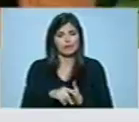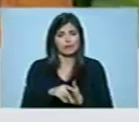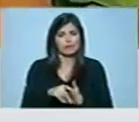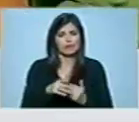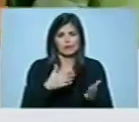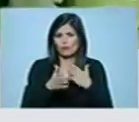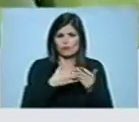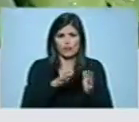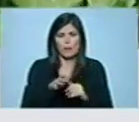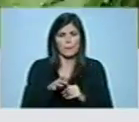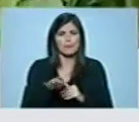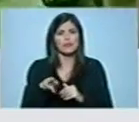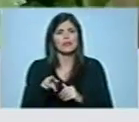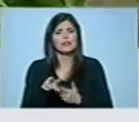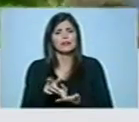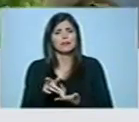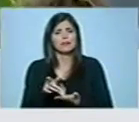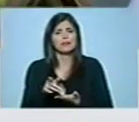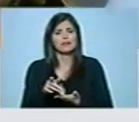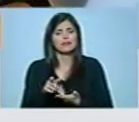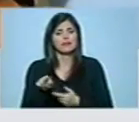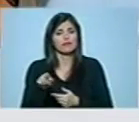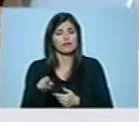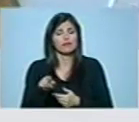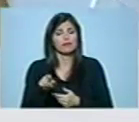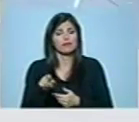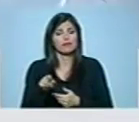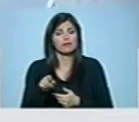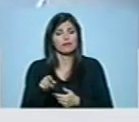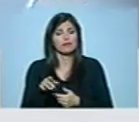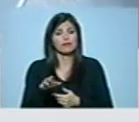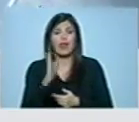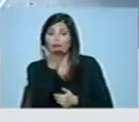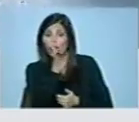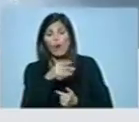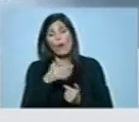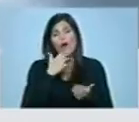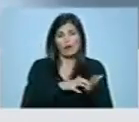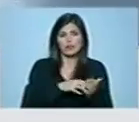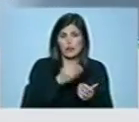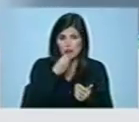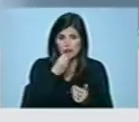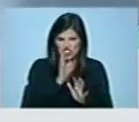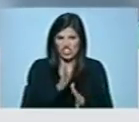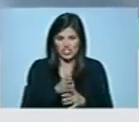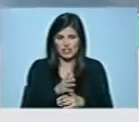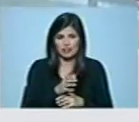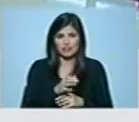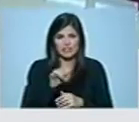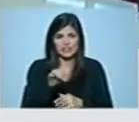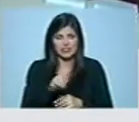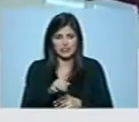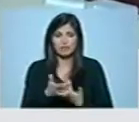mal, está aqui. Tá, ok. Mas isso agora. Não, não é assim que se diz. Eu não estou agora. Sim, já almoçavam. Já